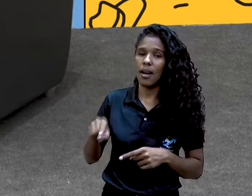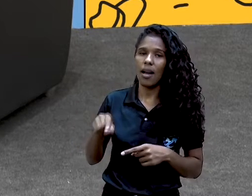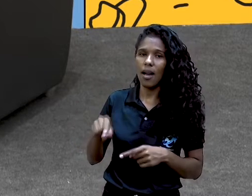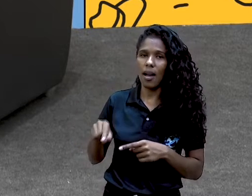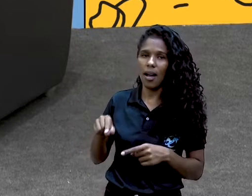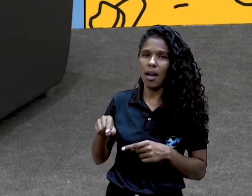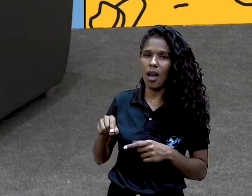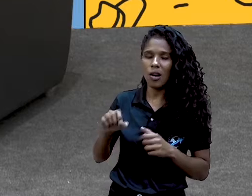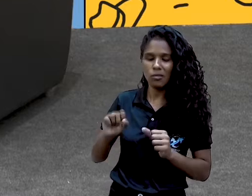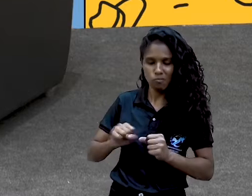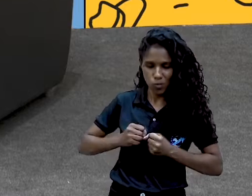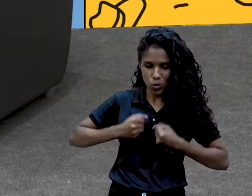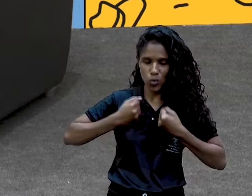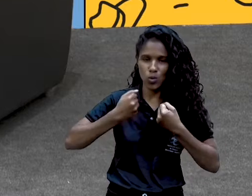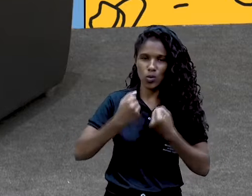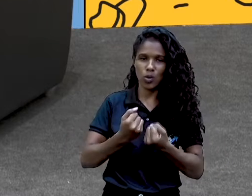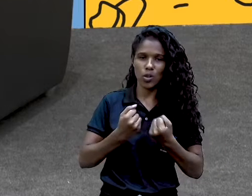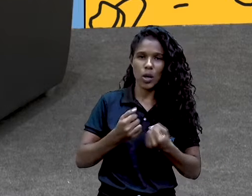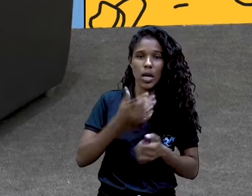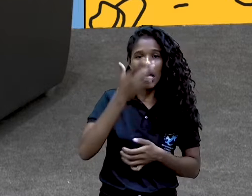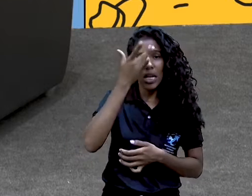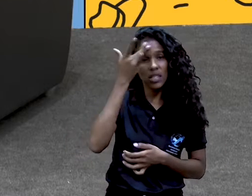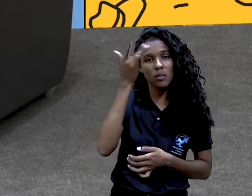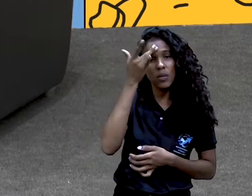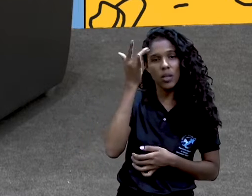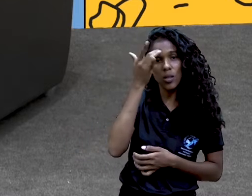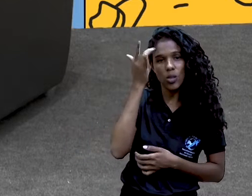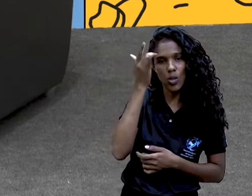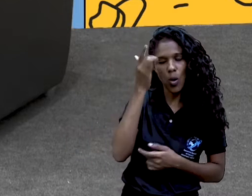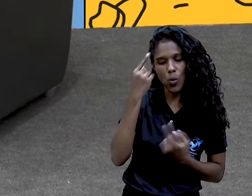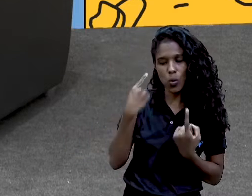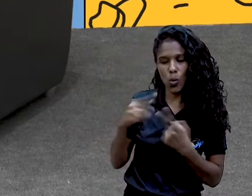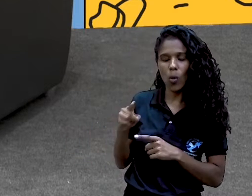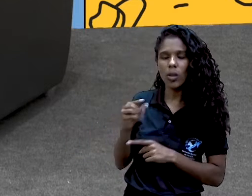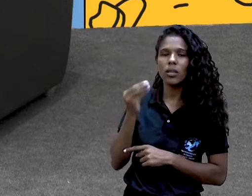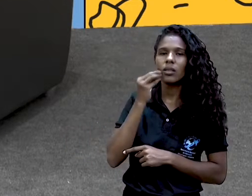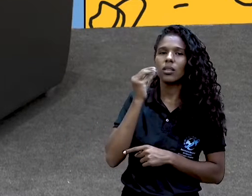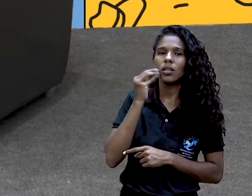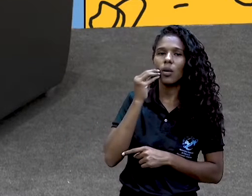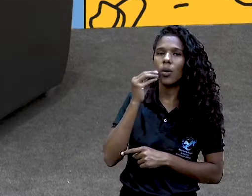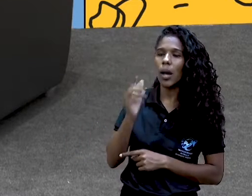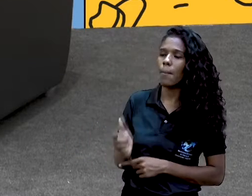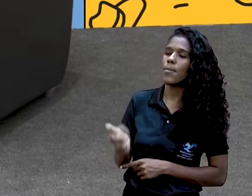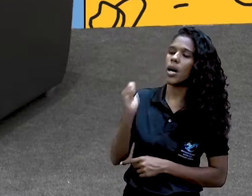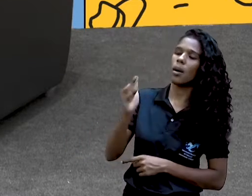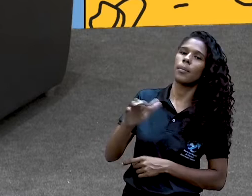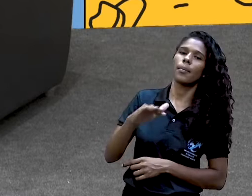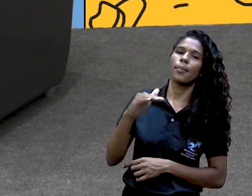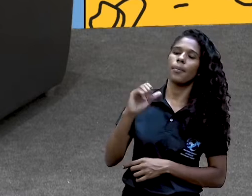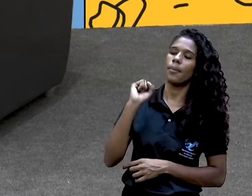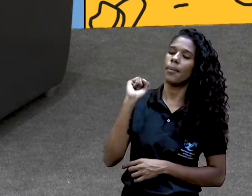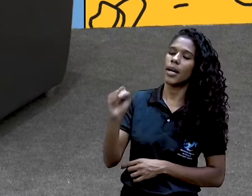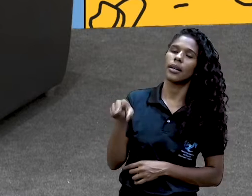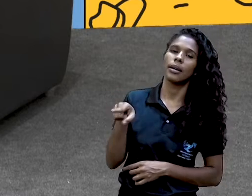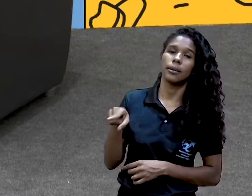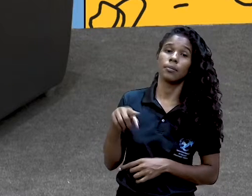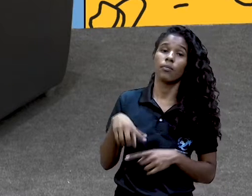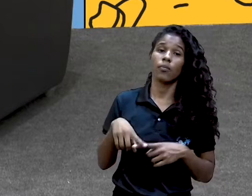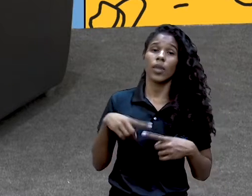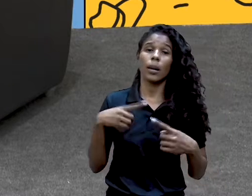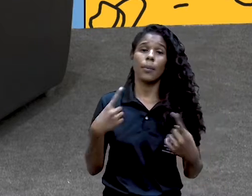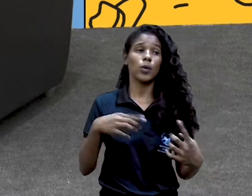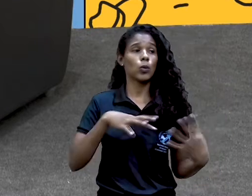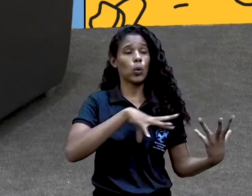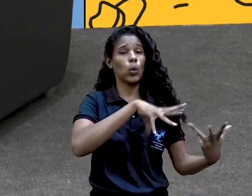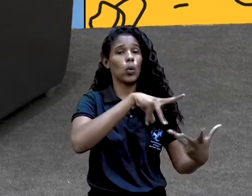um atentado, você acredita? E, decorrência disso, a situação desse lugar tornou-se conhecida em todo o mundo e